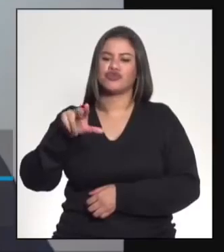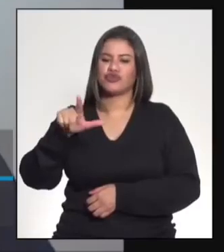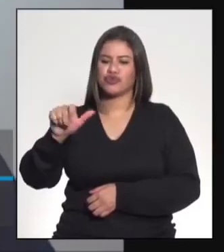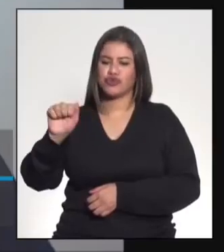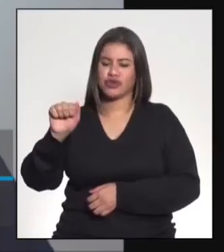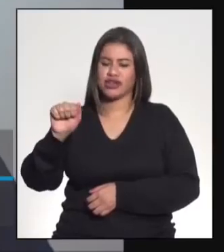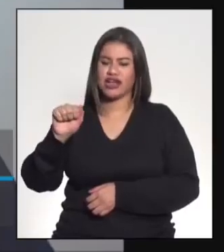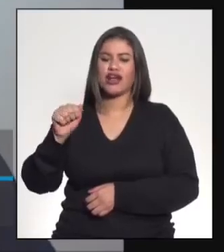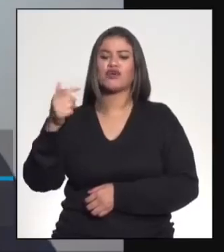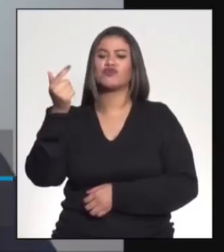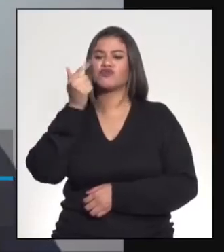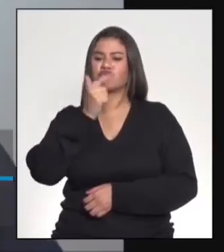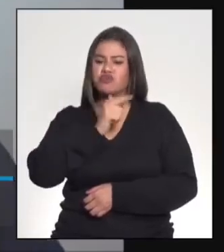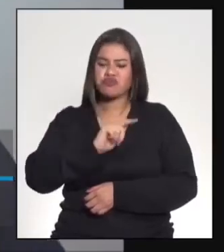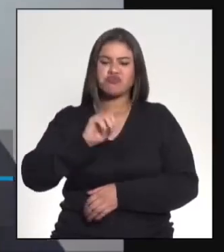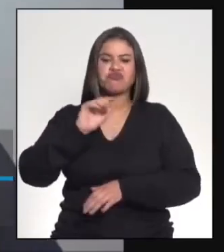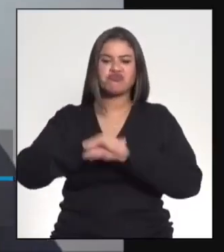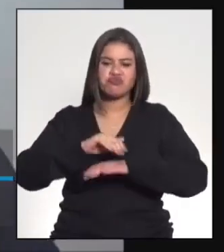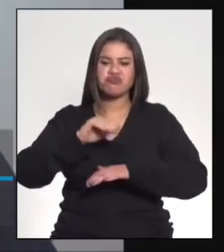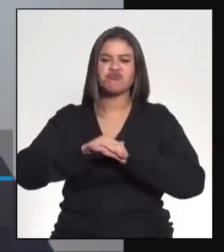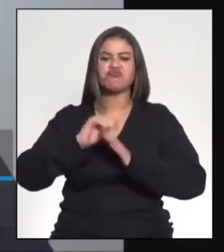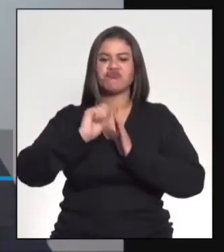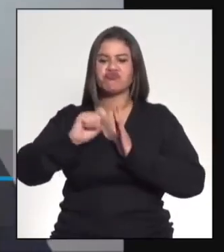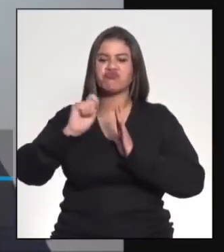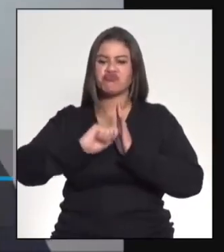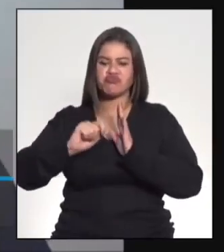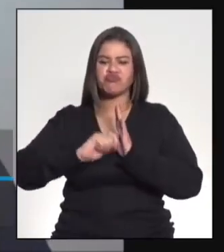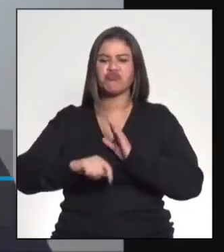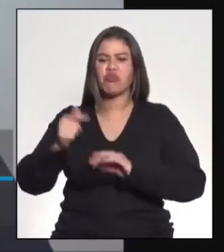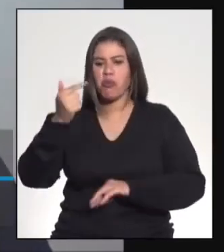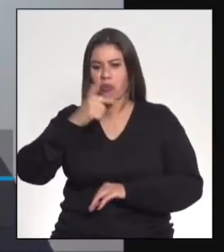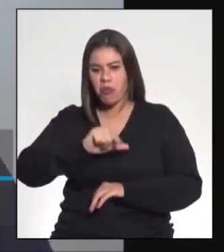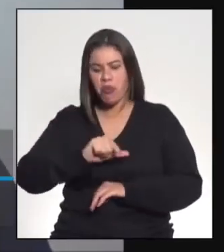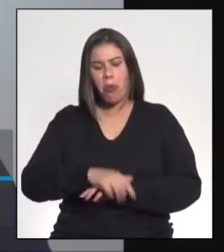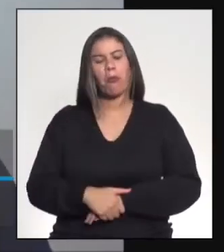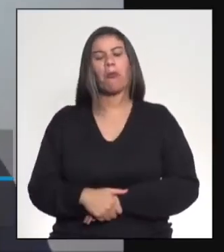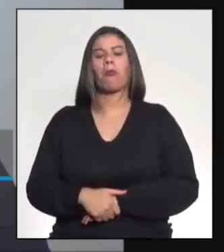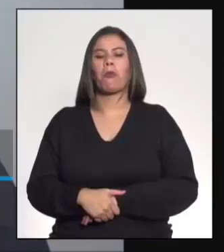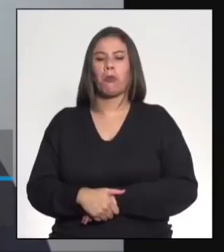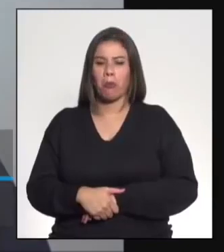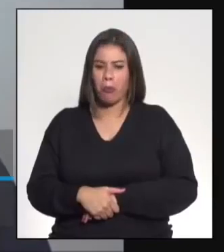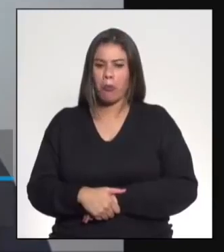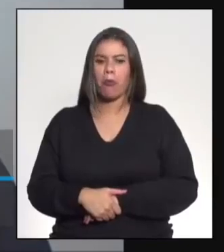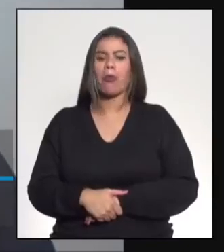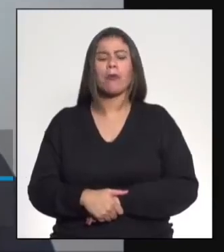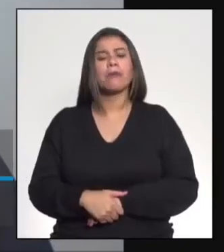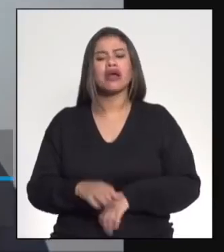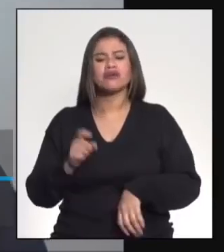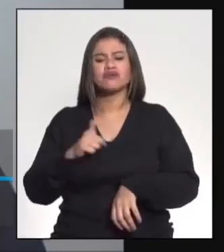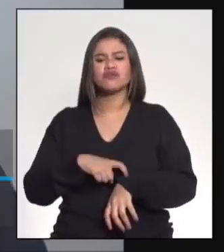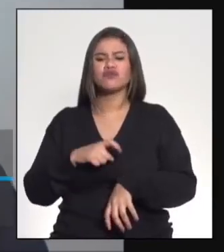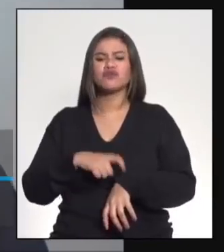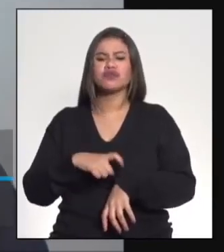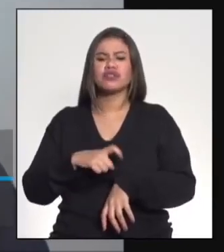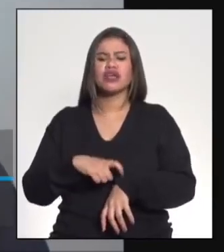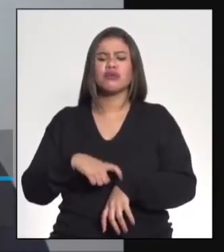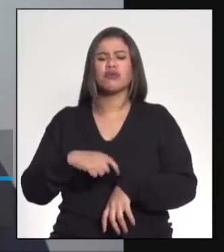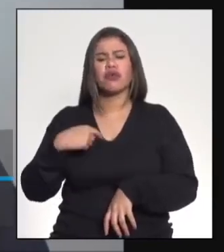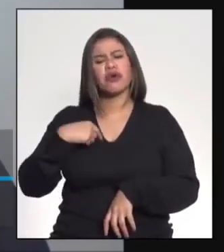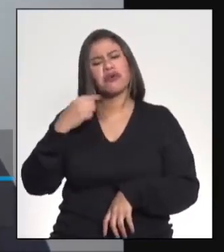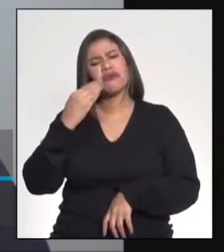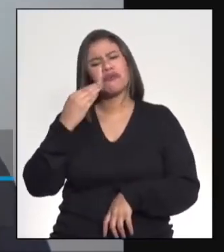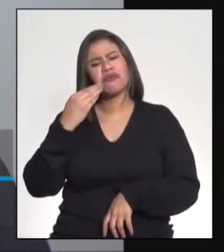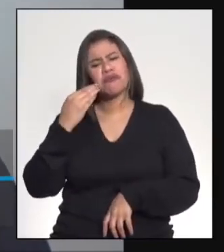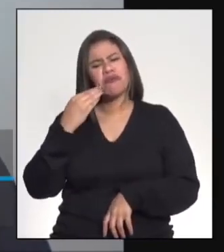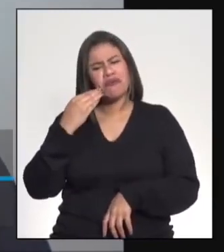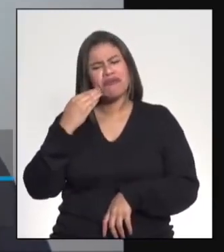fazer e executaram bem, conseguiram fazer. Eu vou ser bem sincero para você. Eu fiquei aqui nesse intervalo tentando aqui, mas eu